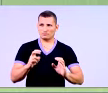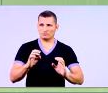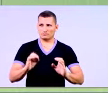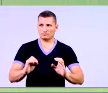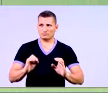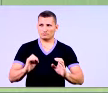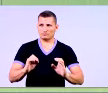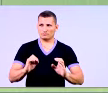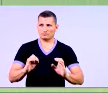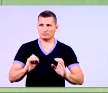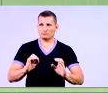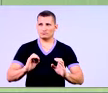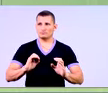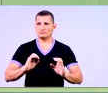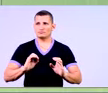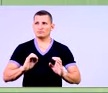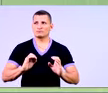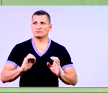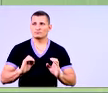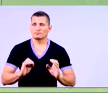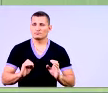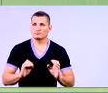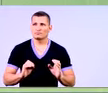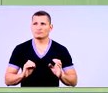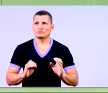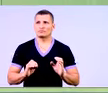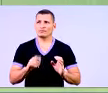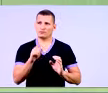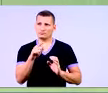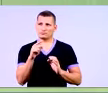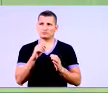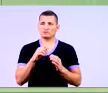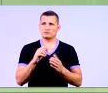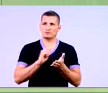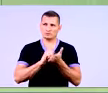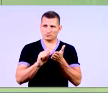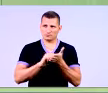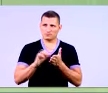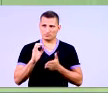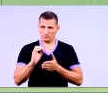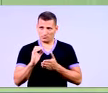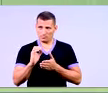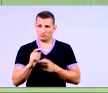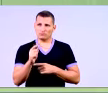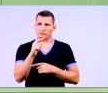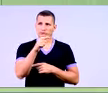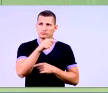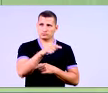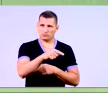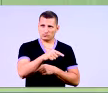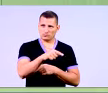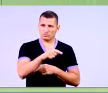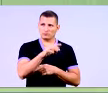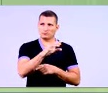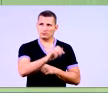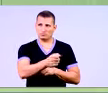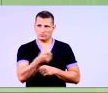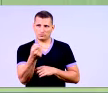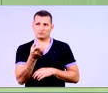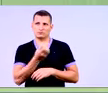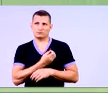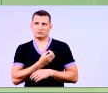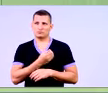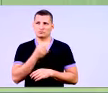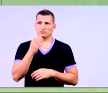50 aqui quando eu morrer falou inscreva se eu vou lá memória e músico o valor de ser